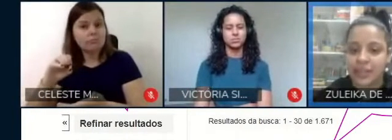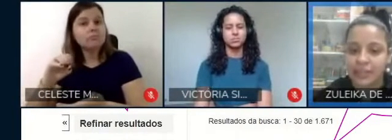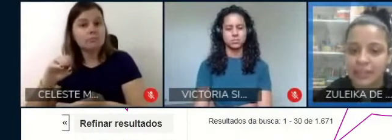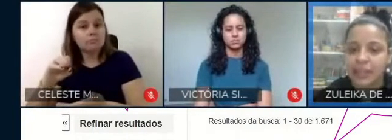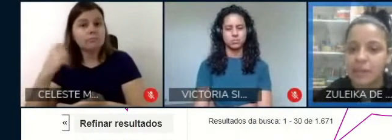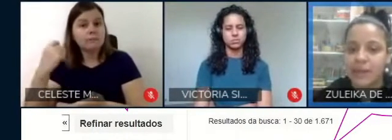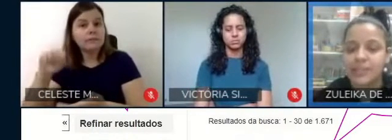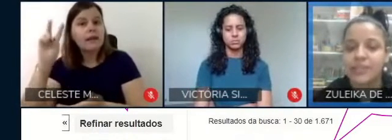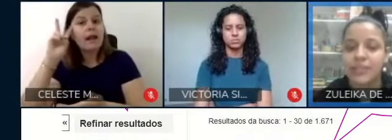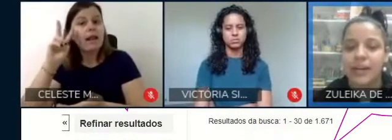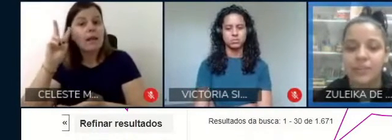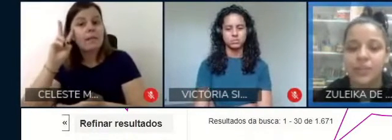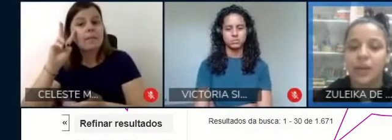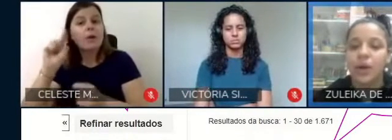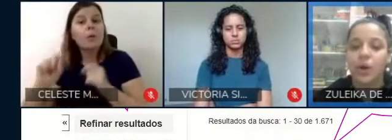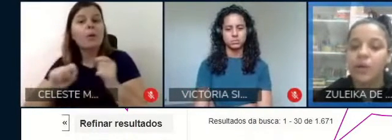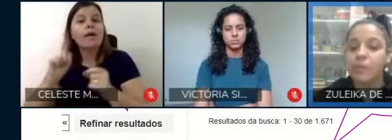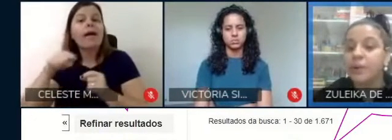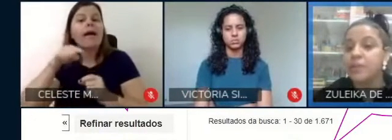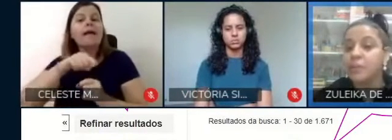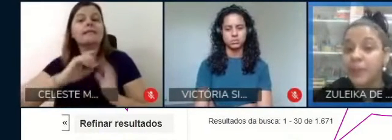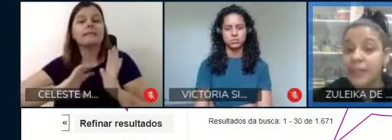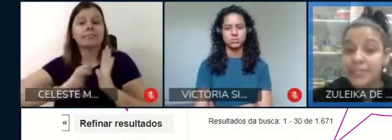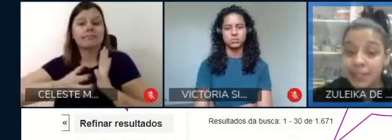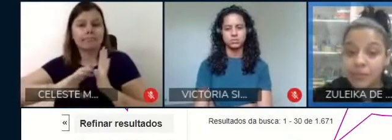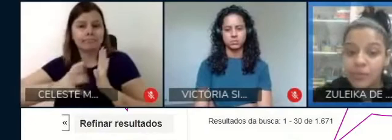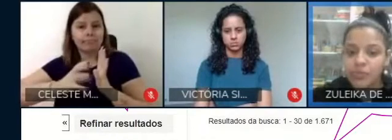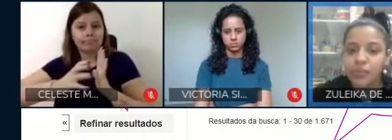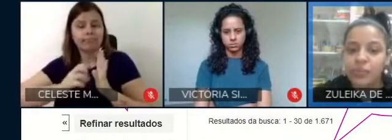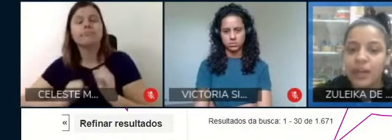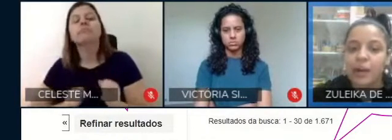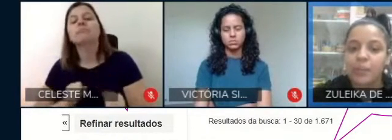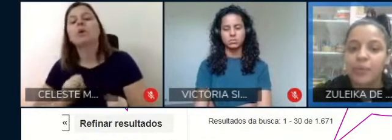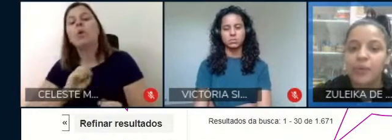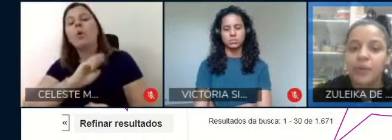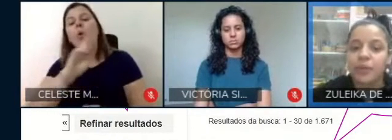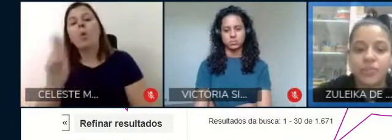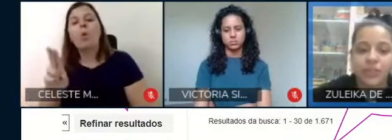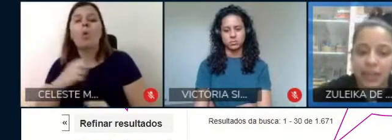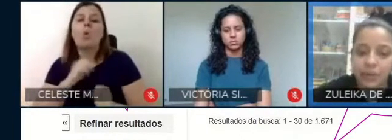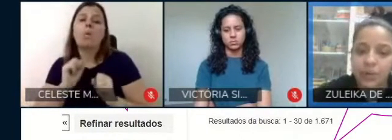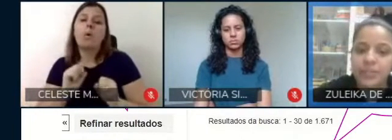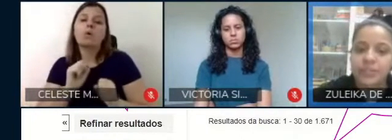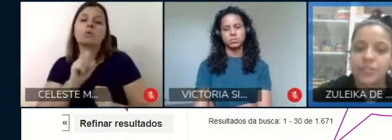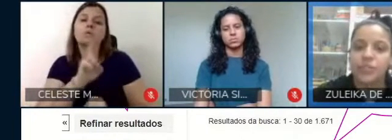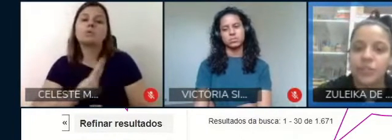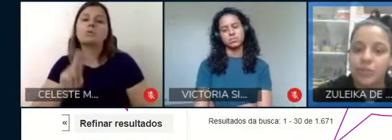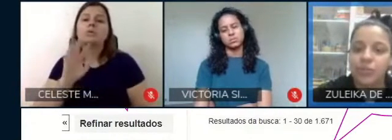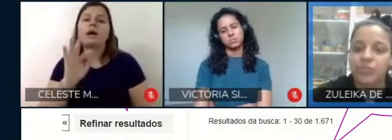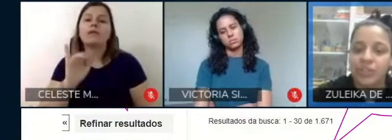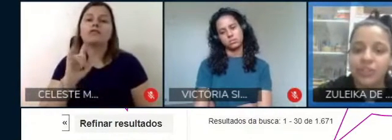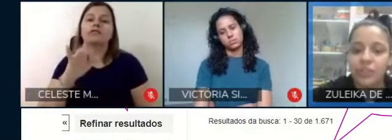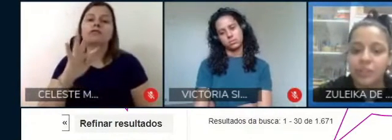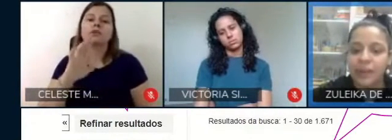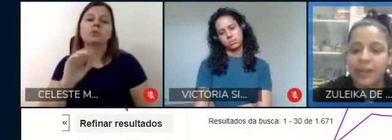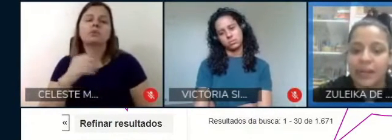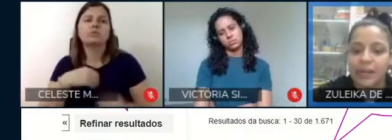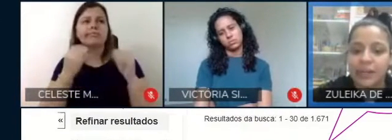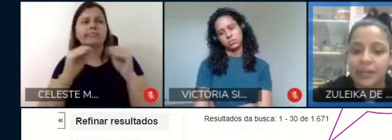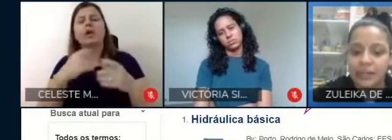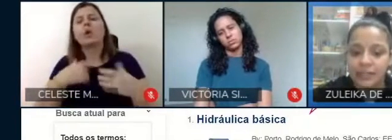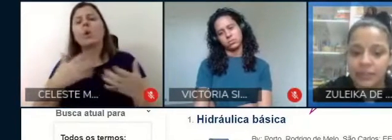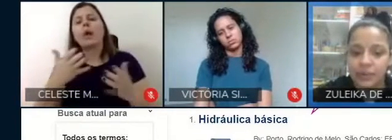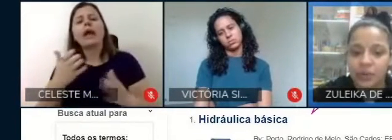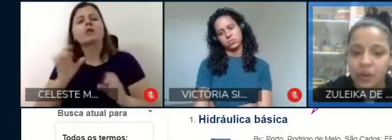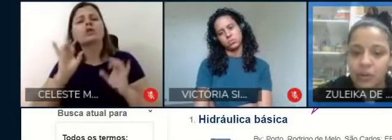do que se trata aquela base de dados. Ou eu posso, por exemplo, filtrar por eu só quero coisas de 2020